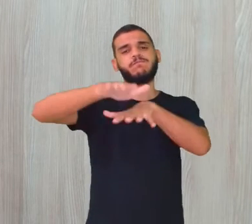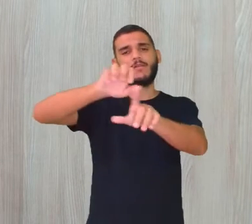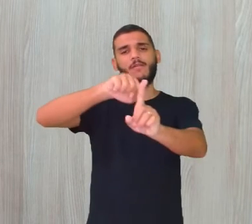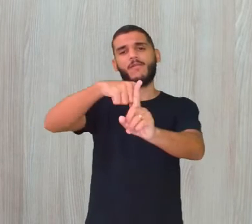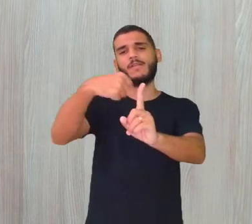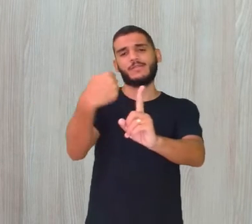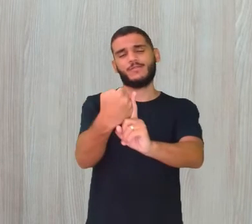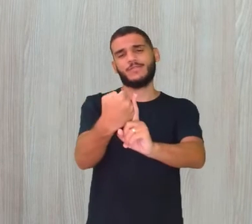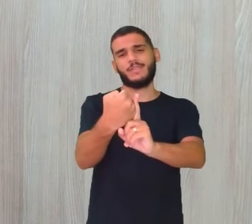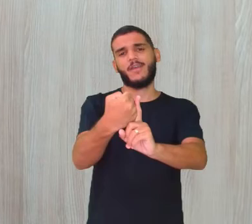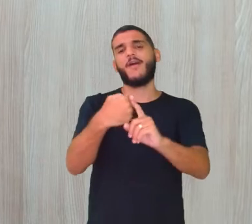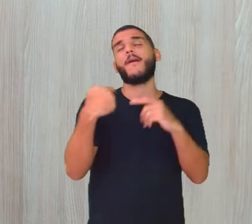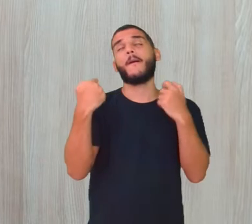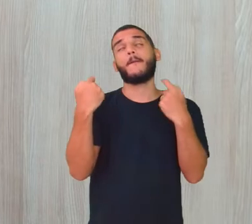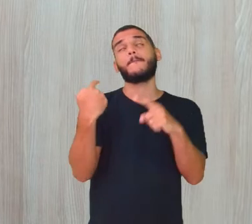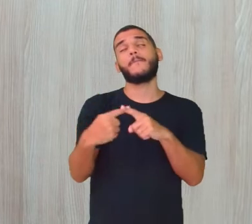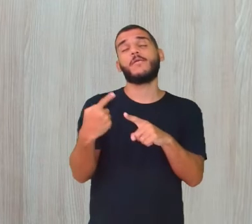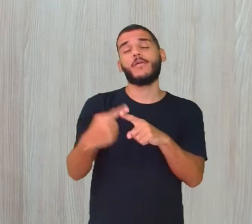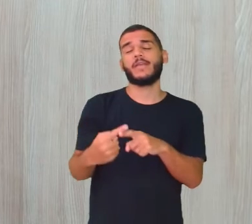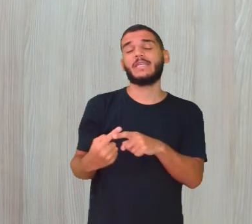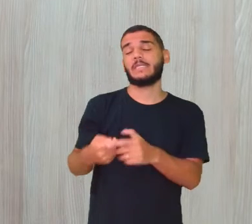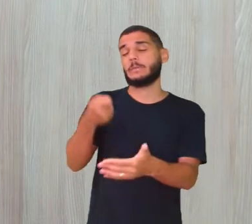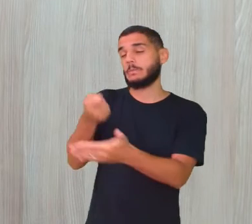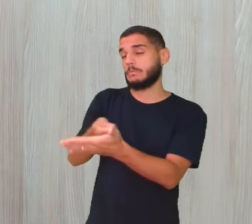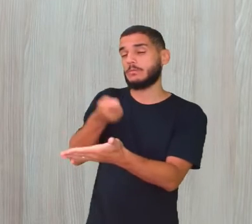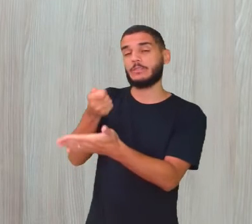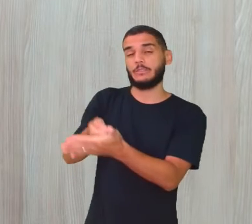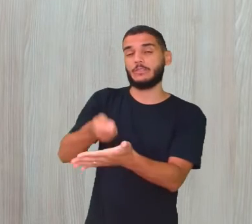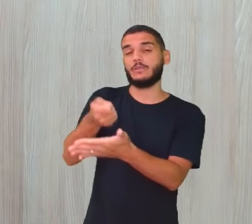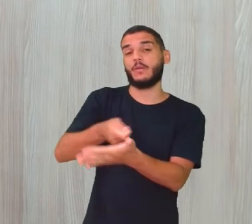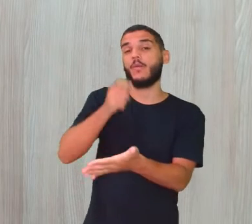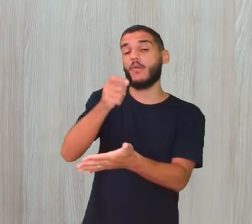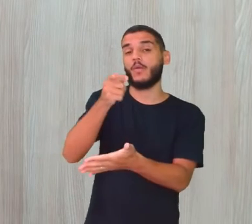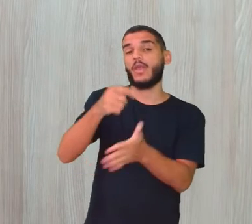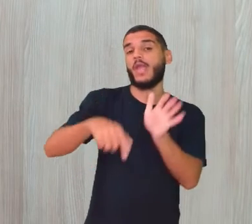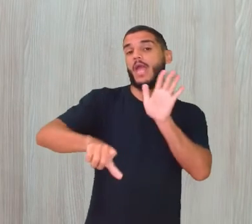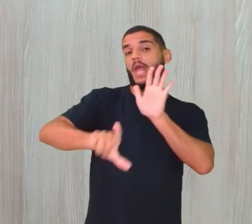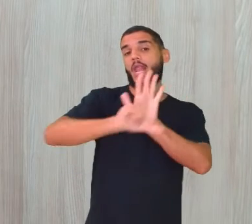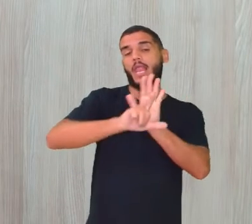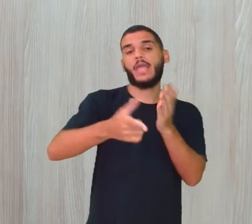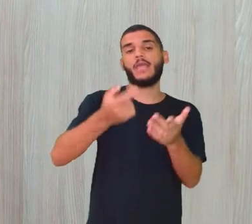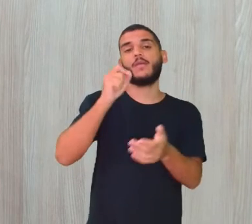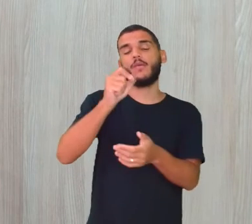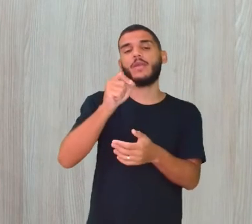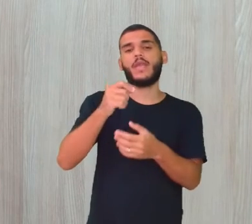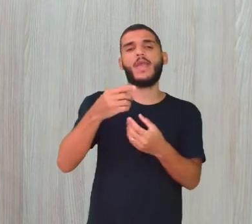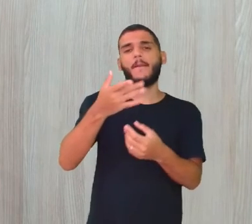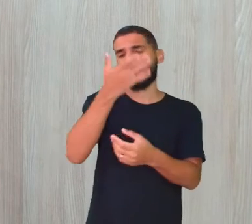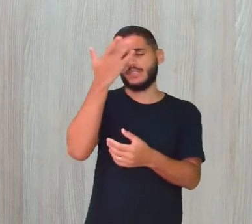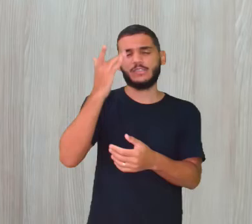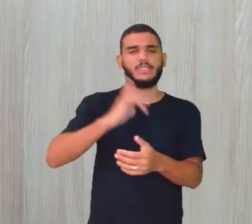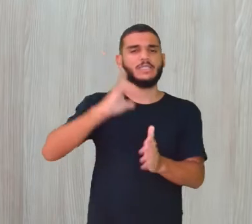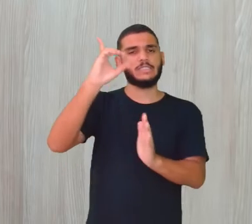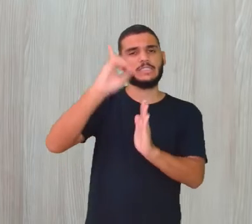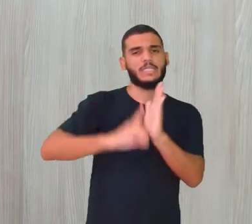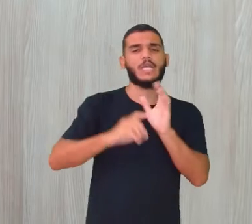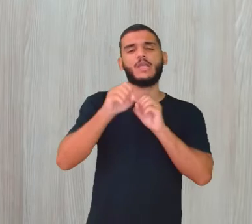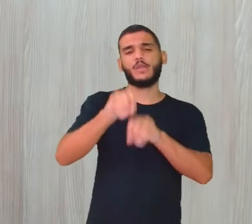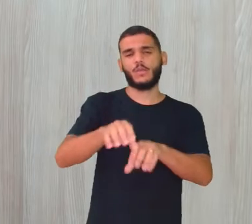para exigir essas pautas que são tão importantes, né, dar direito à educação, saúde,